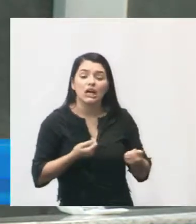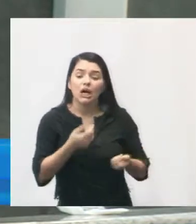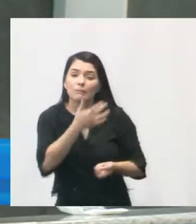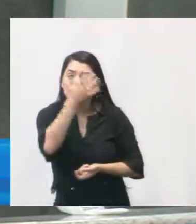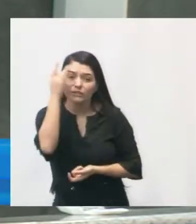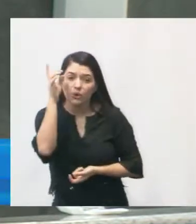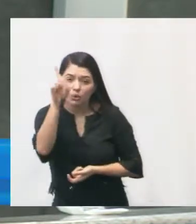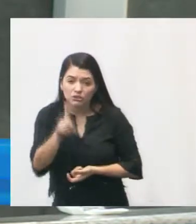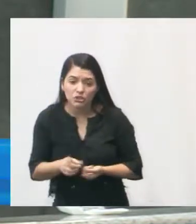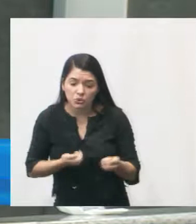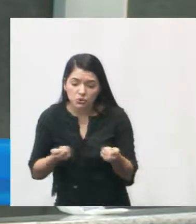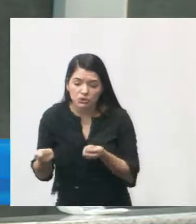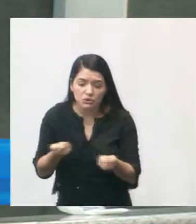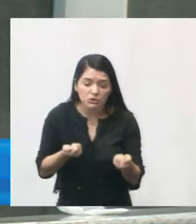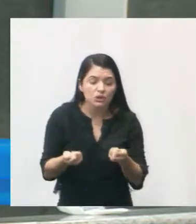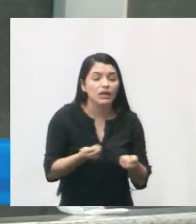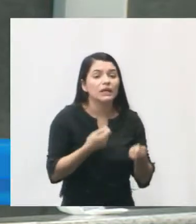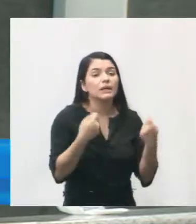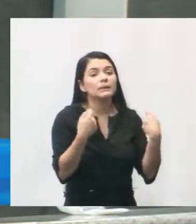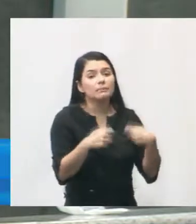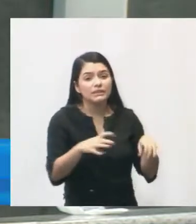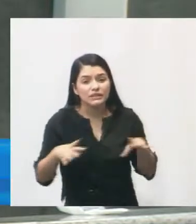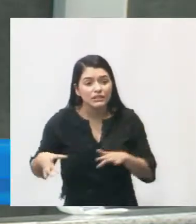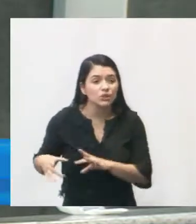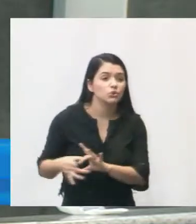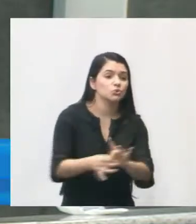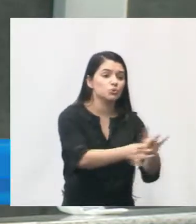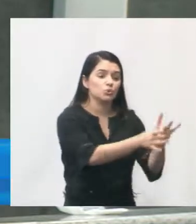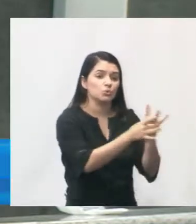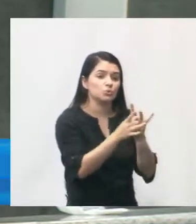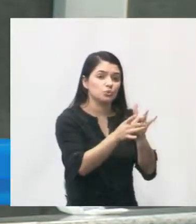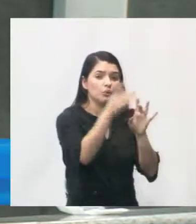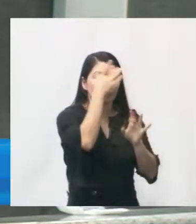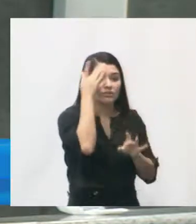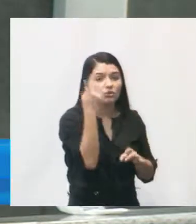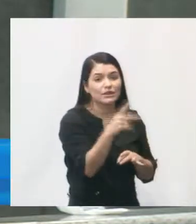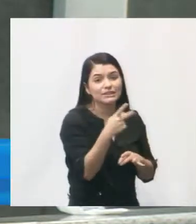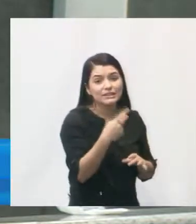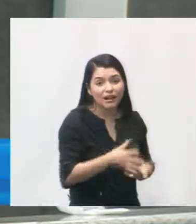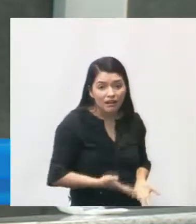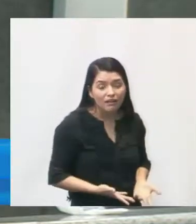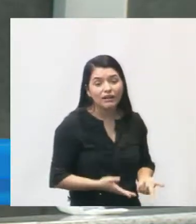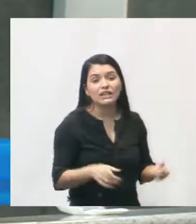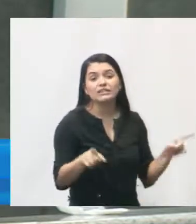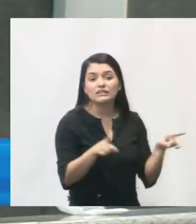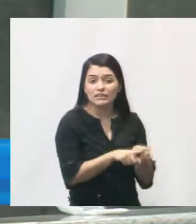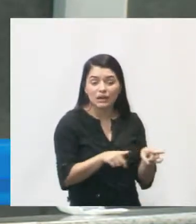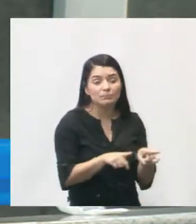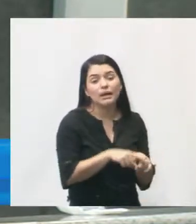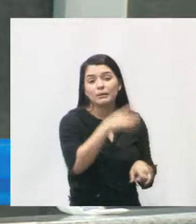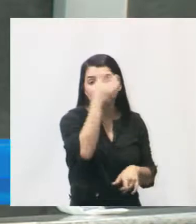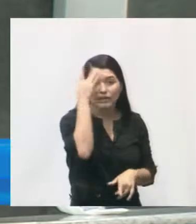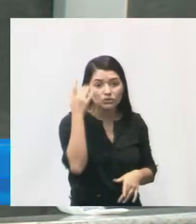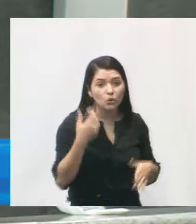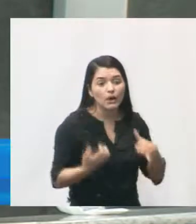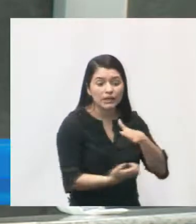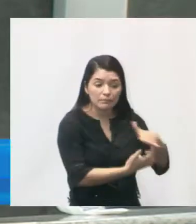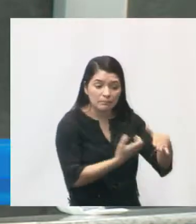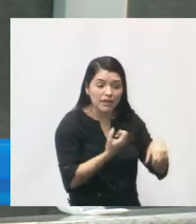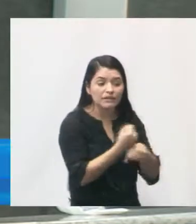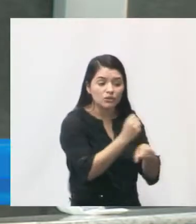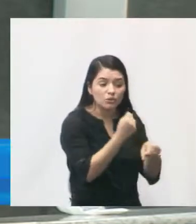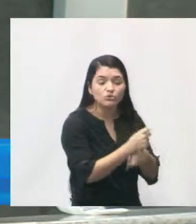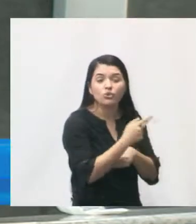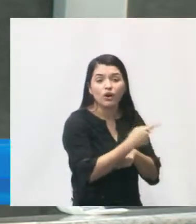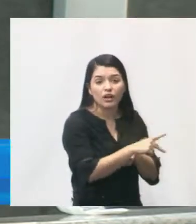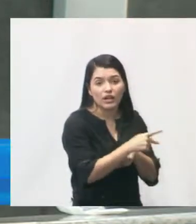representação política, precisa se dar junto com os moradores, juntos com os empreendedores, junto com as